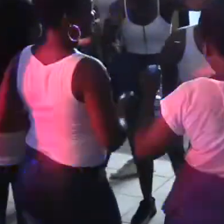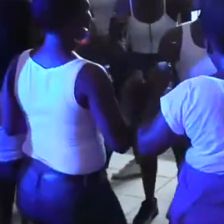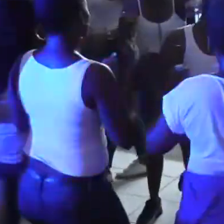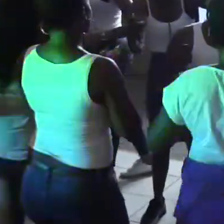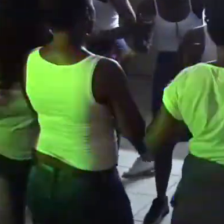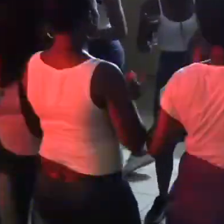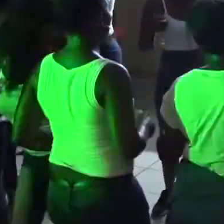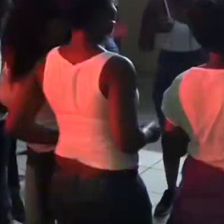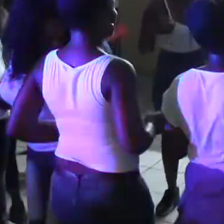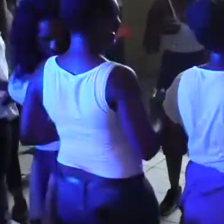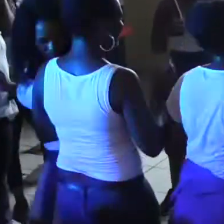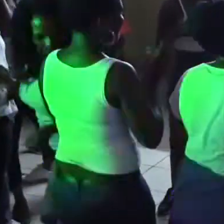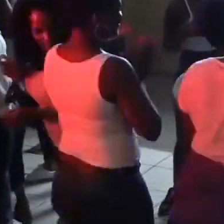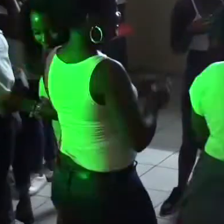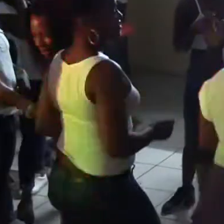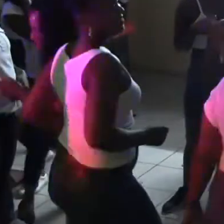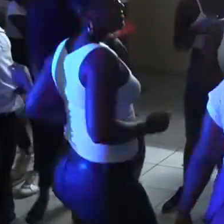Música